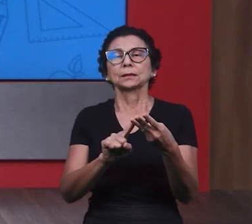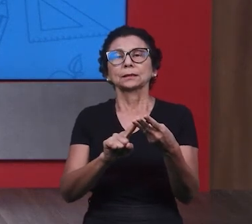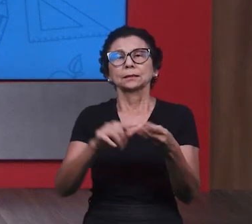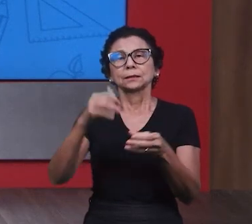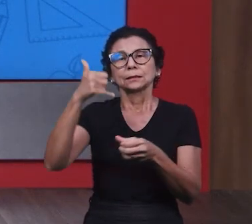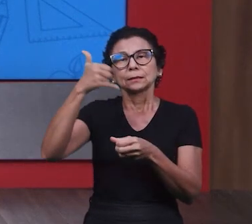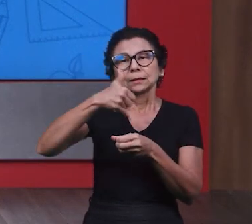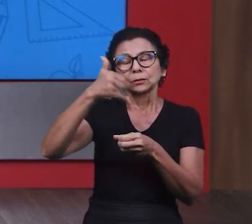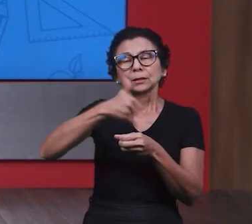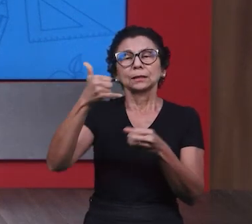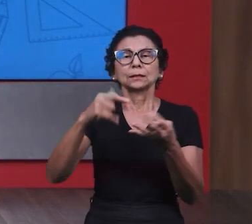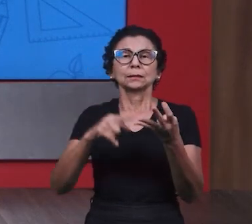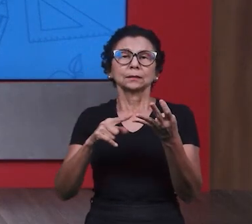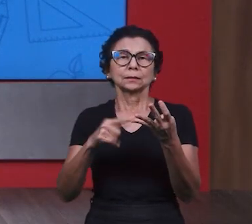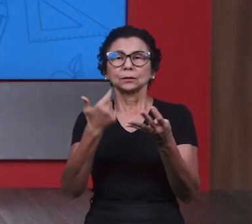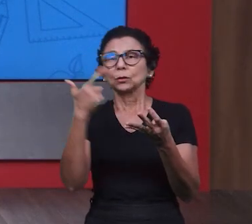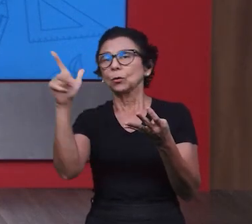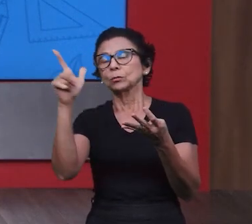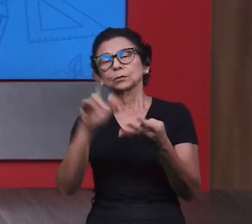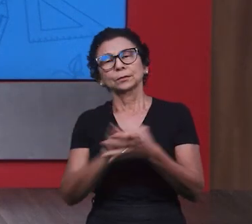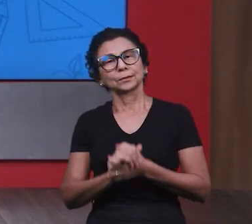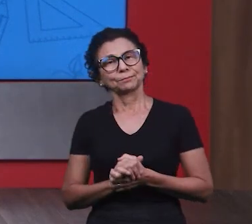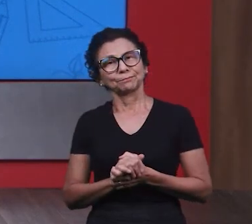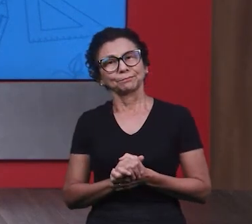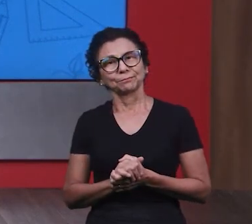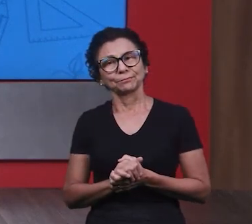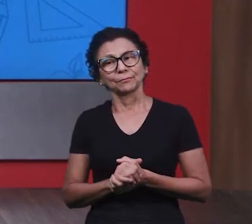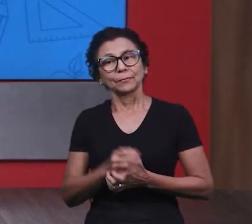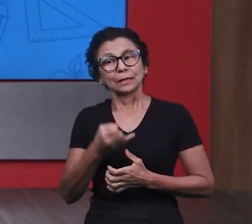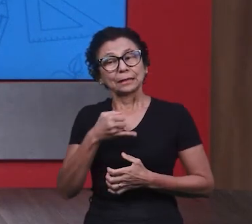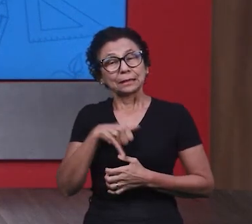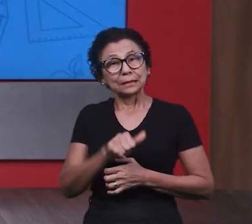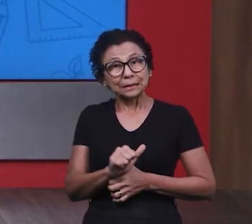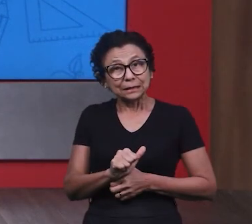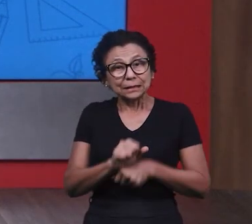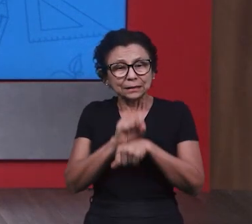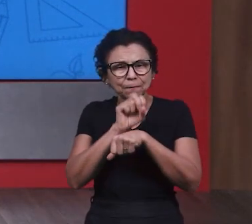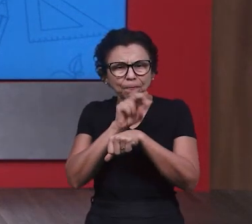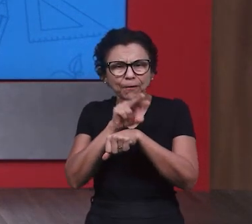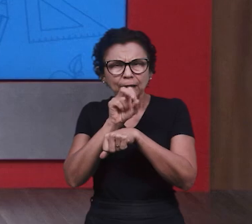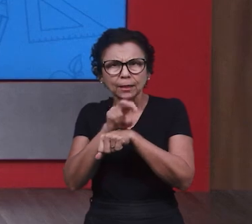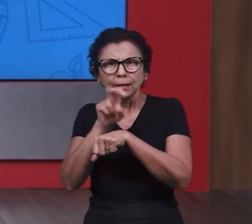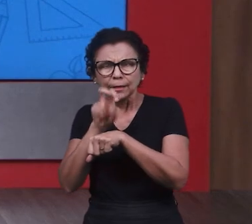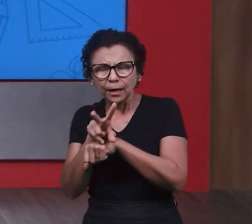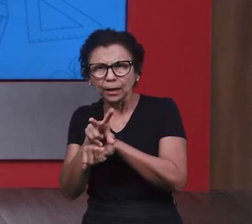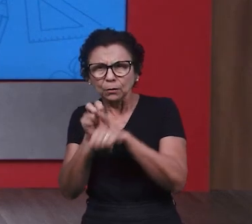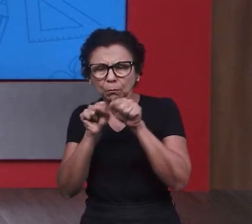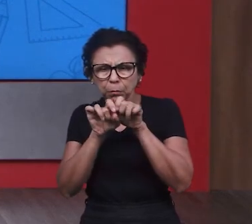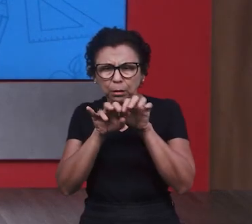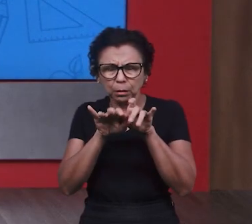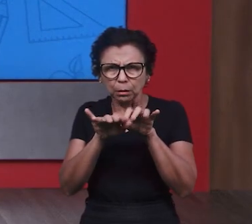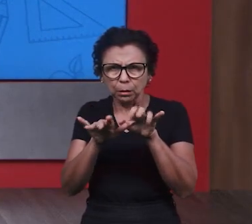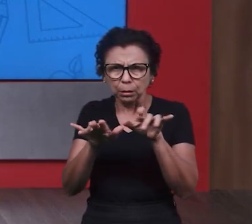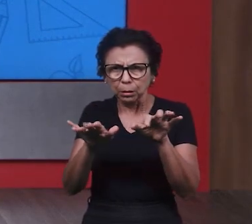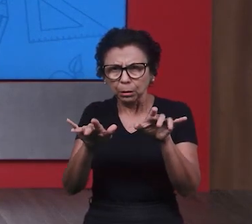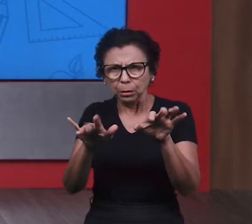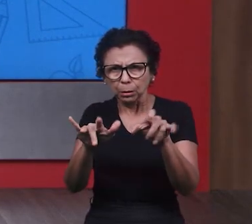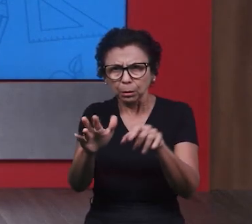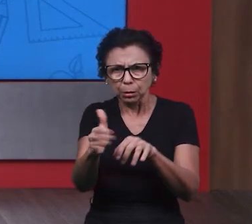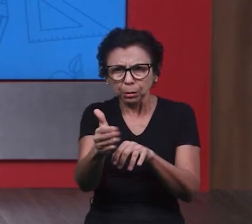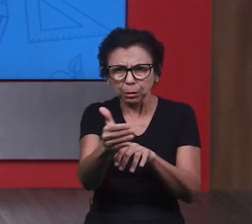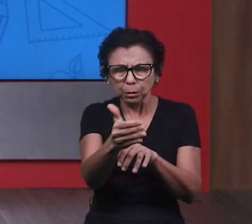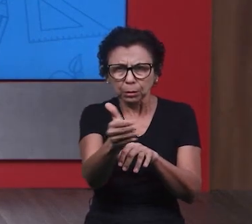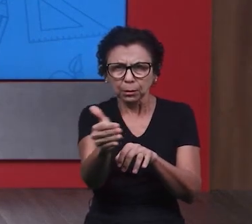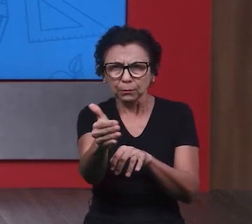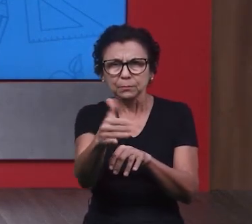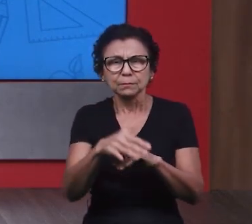apolares. Então, se esses pesticidas se acumulam nos tecidos